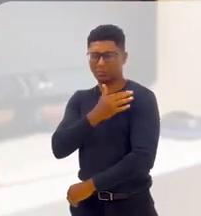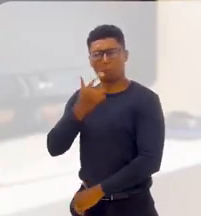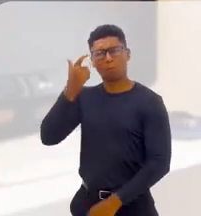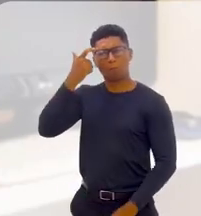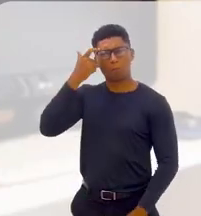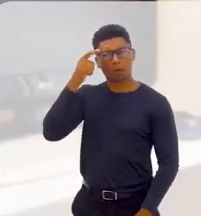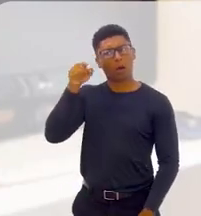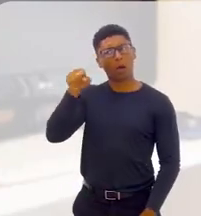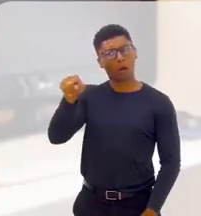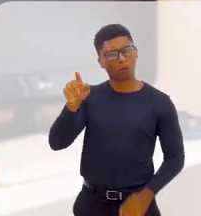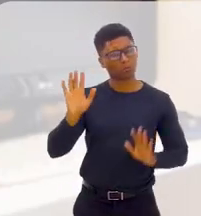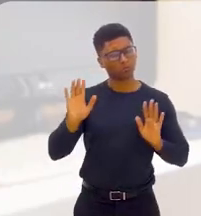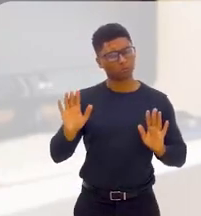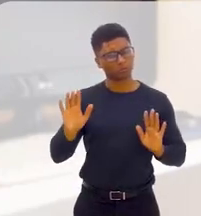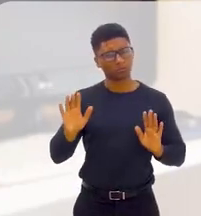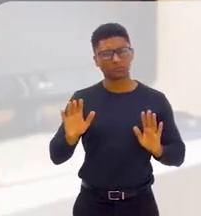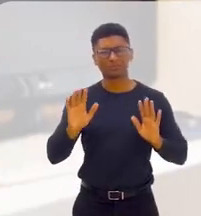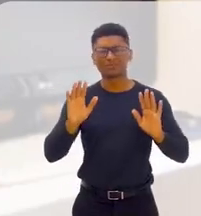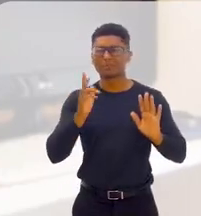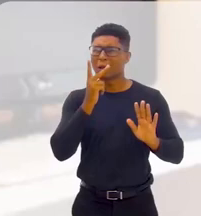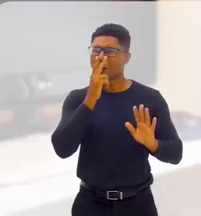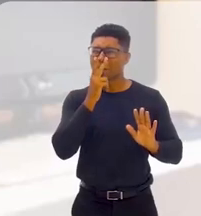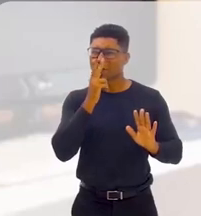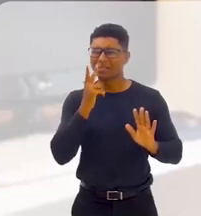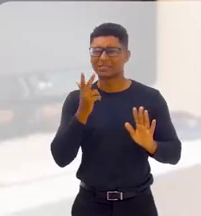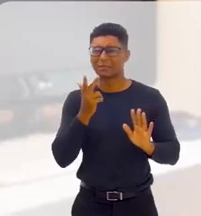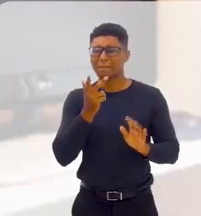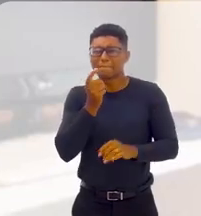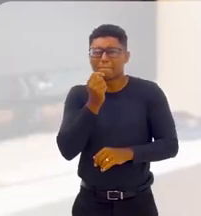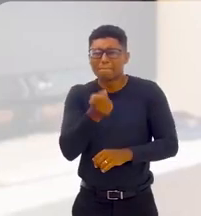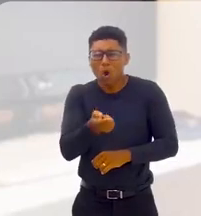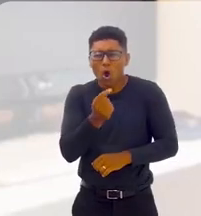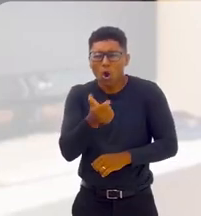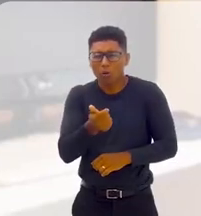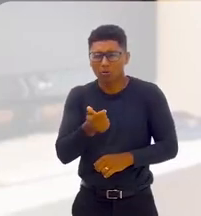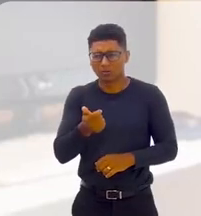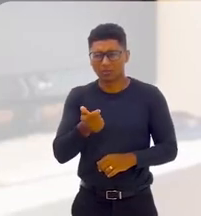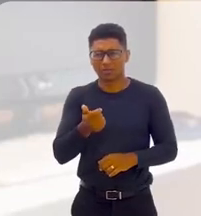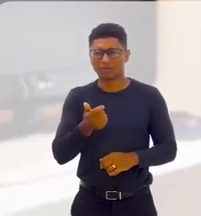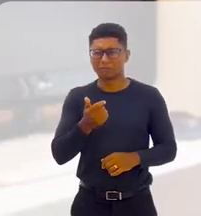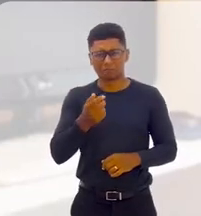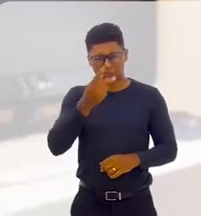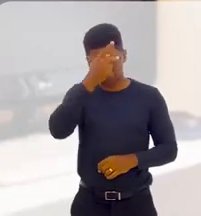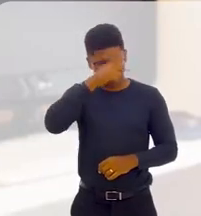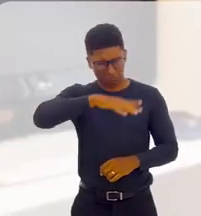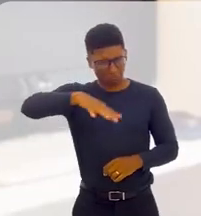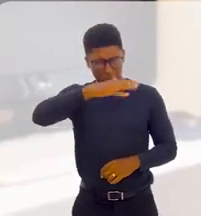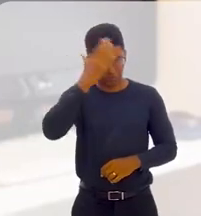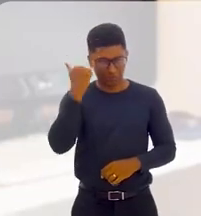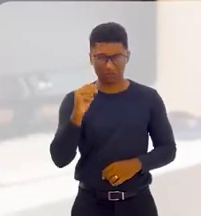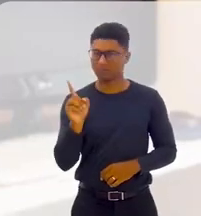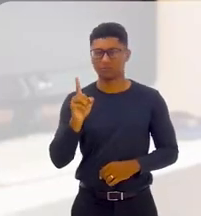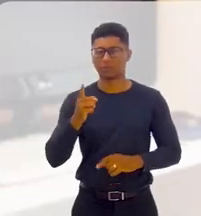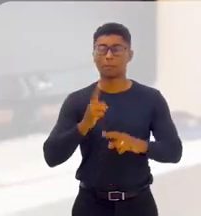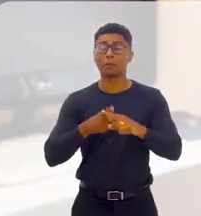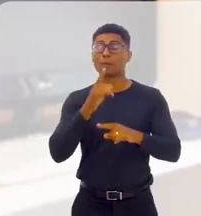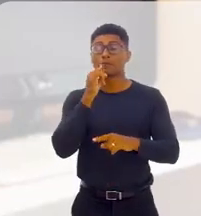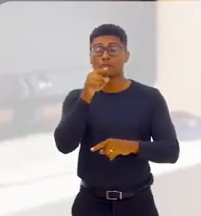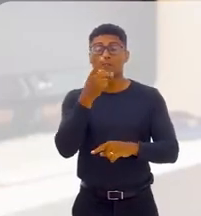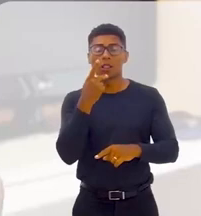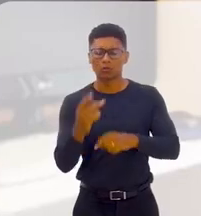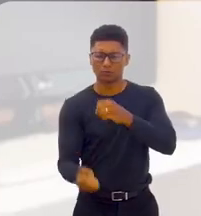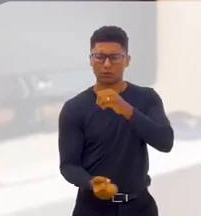uma ideia, eu acho que pouco explorada, muito pouco explorada. Porque quando você fala assim, caramba, criei